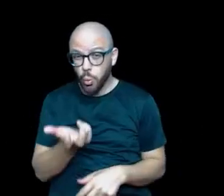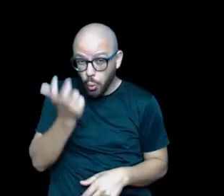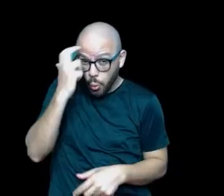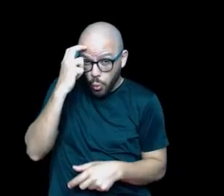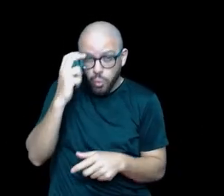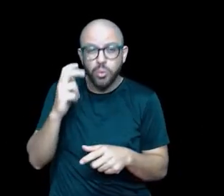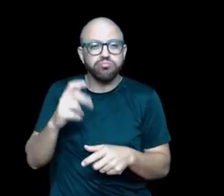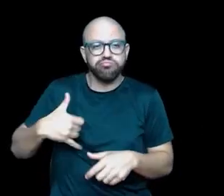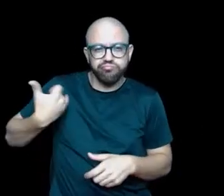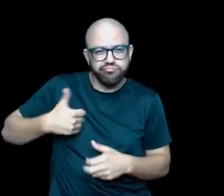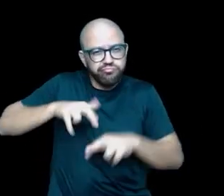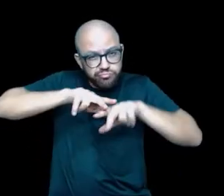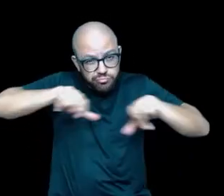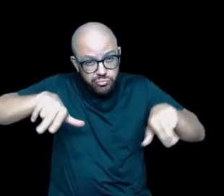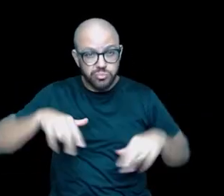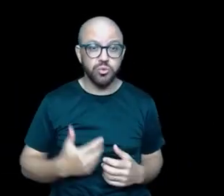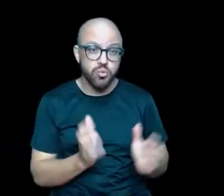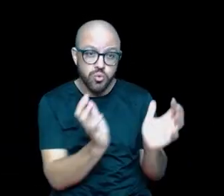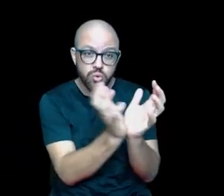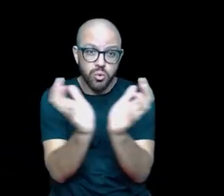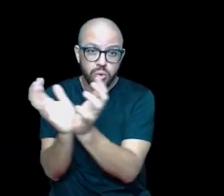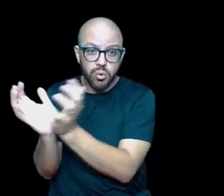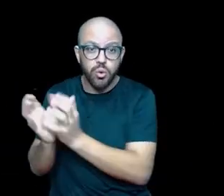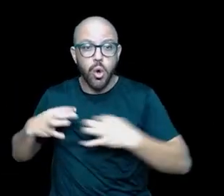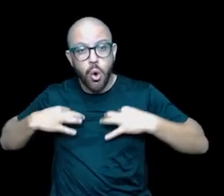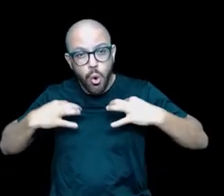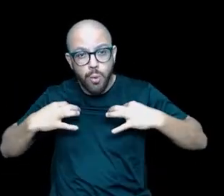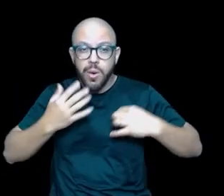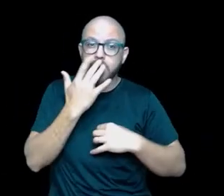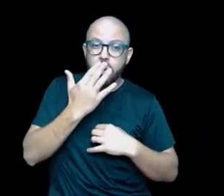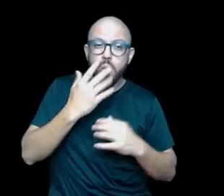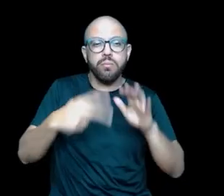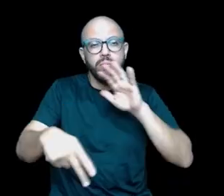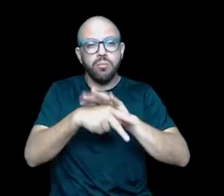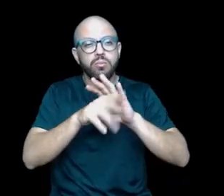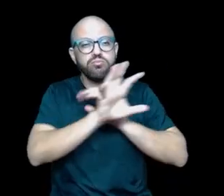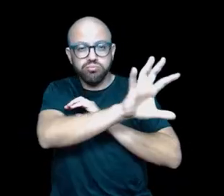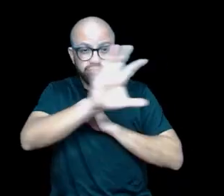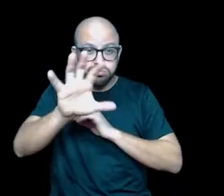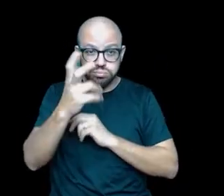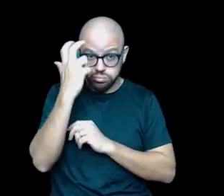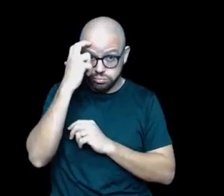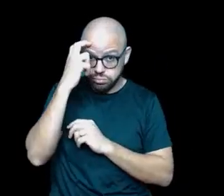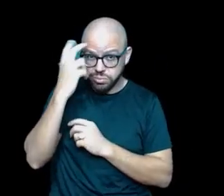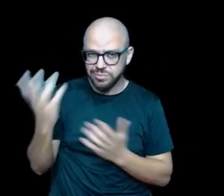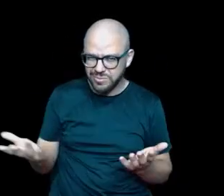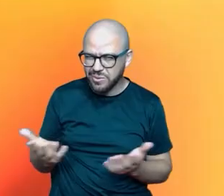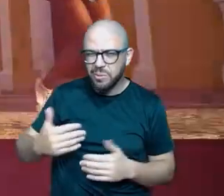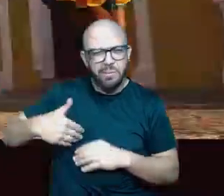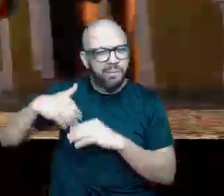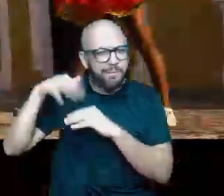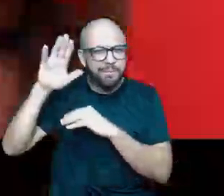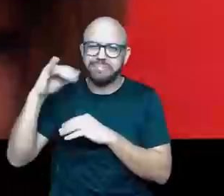vídeo é plural, com agentes culturais de todas as idades, etnias, roupas e figurinos coloridos próprios de cada expressão